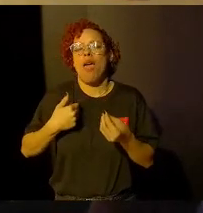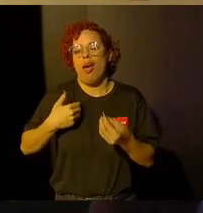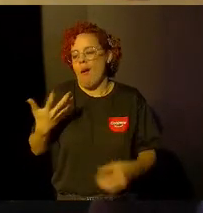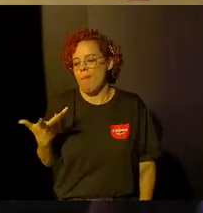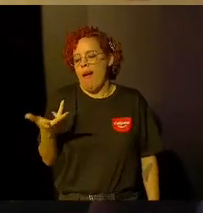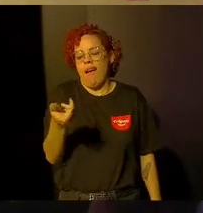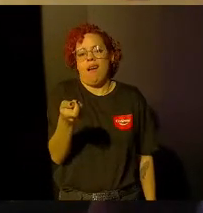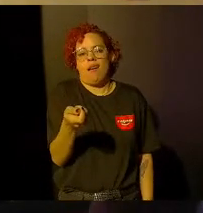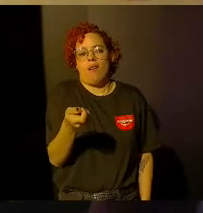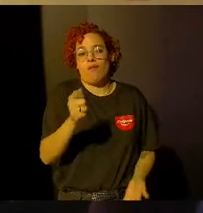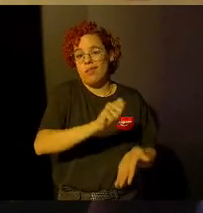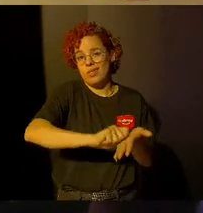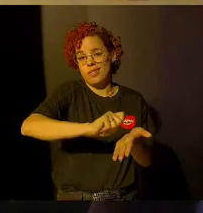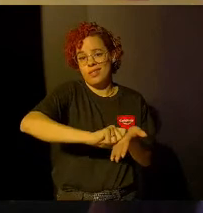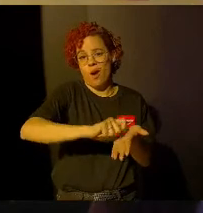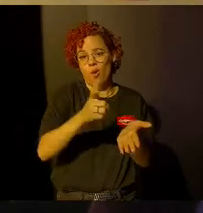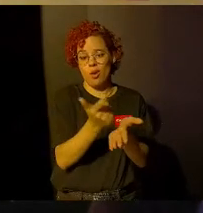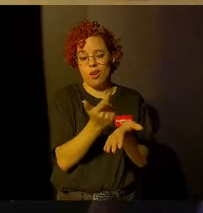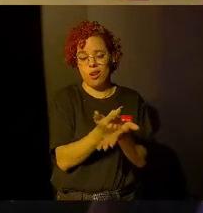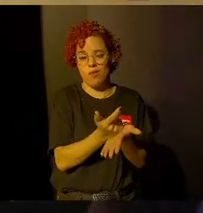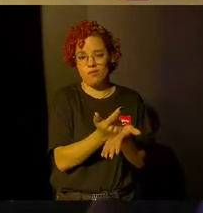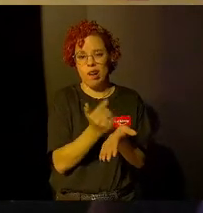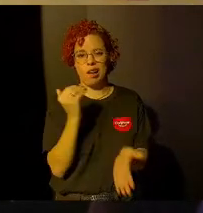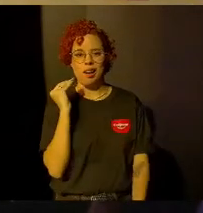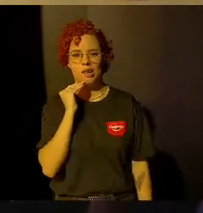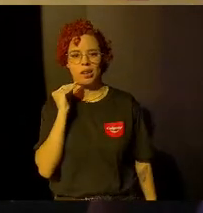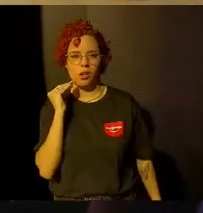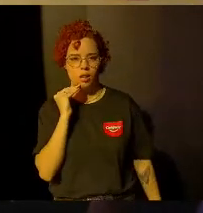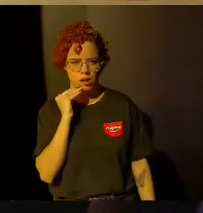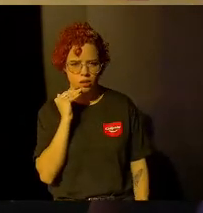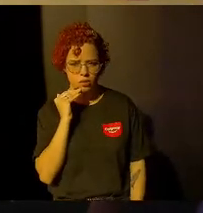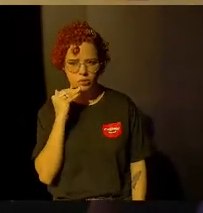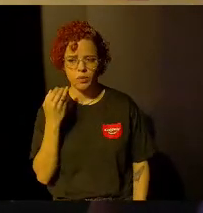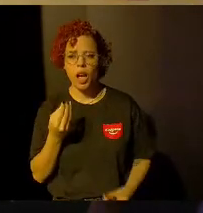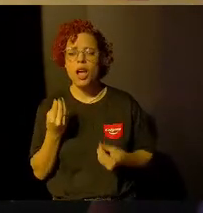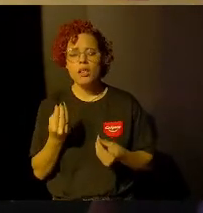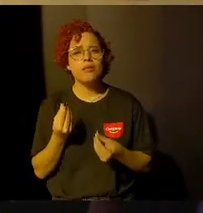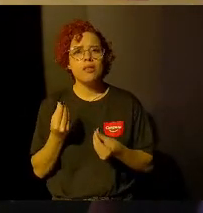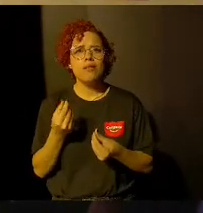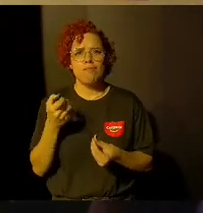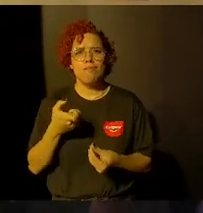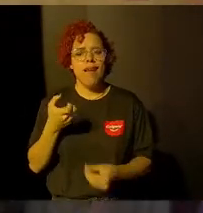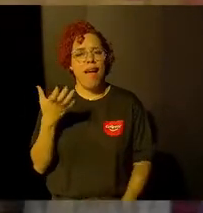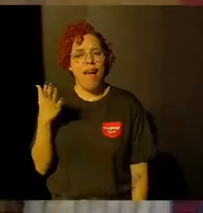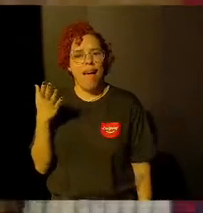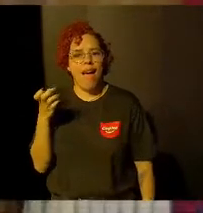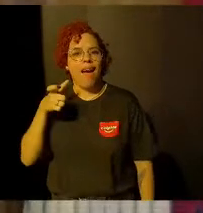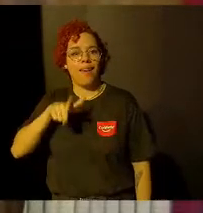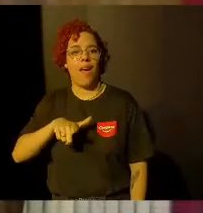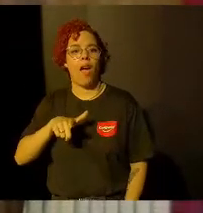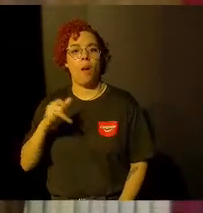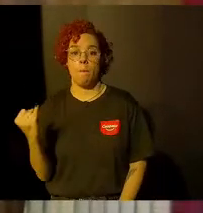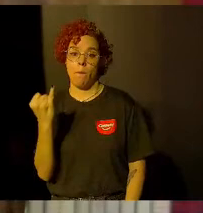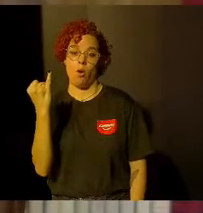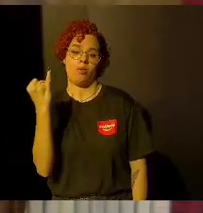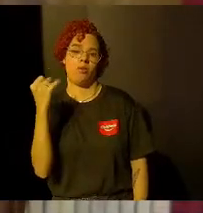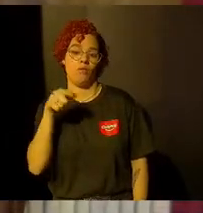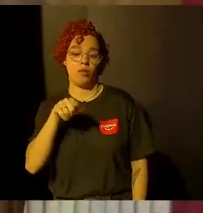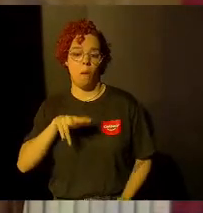esse texto tão imperfeito e essa essa parte do barato de você se colocar no mundo